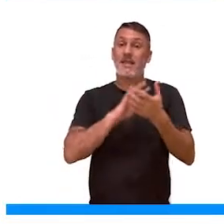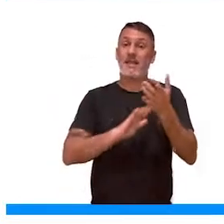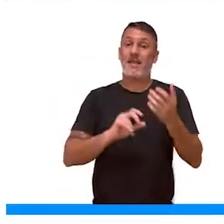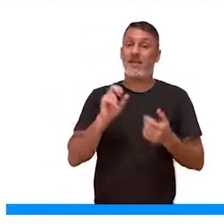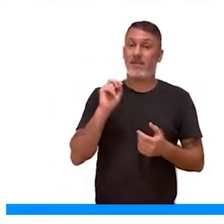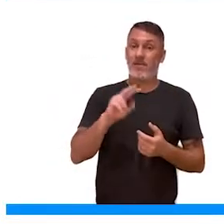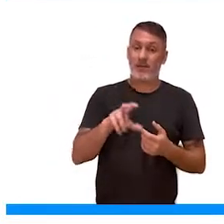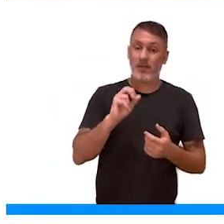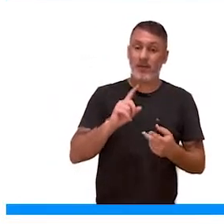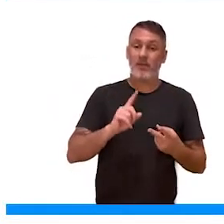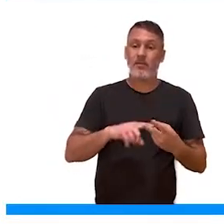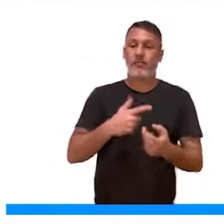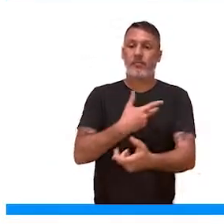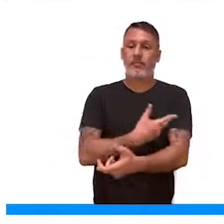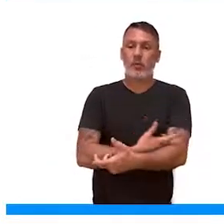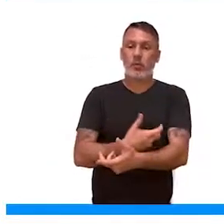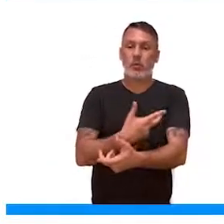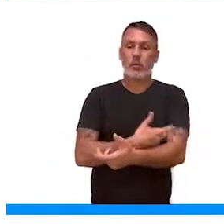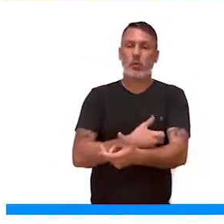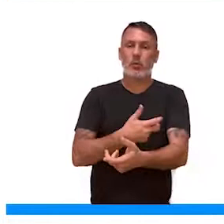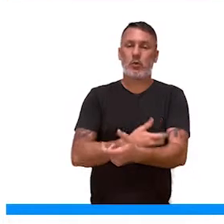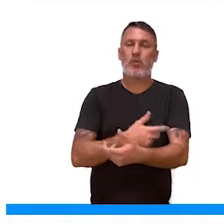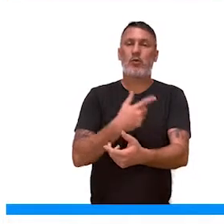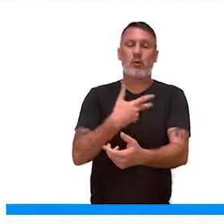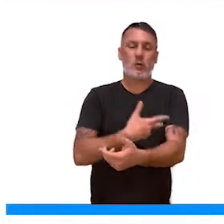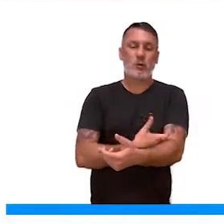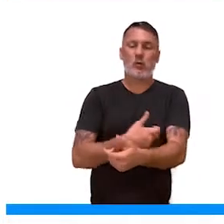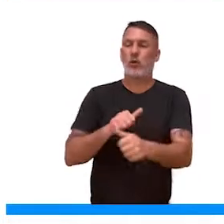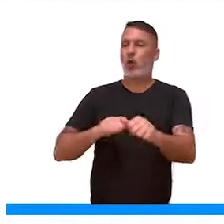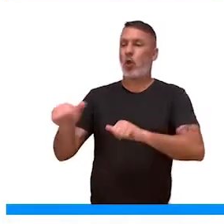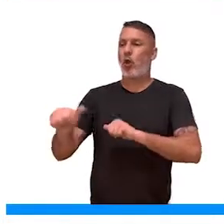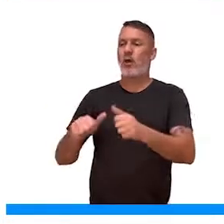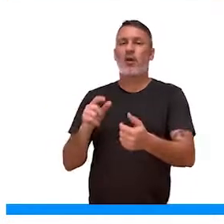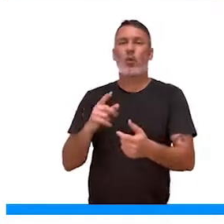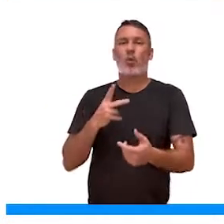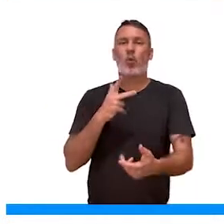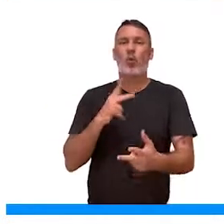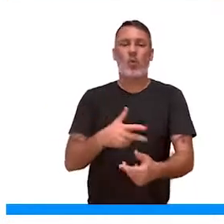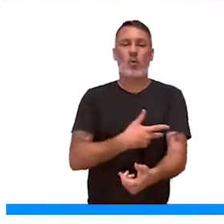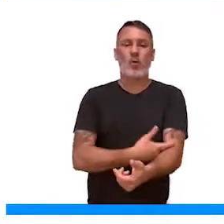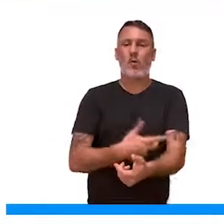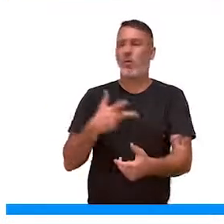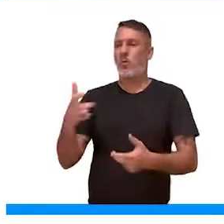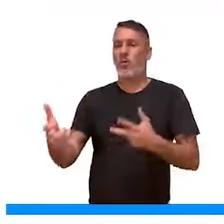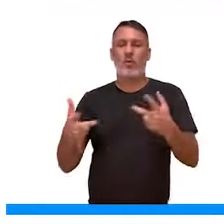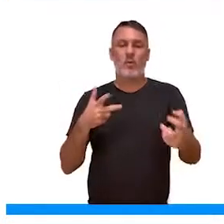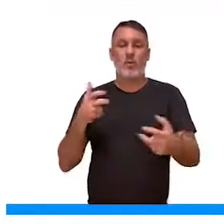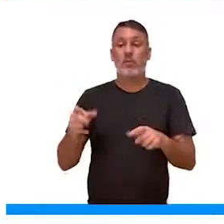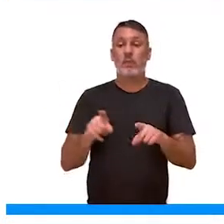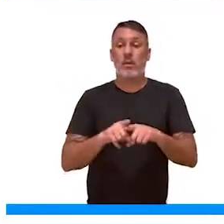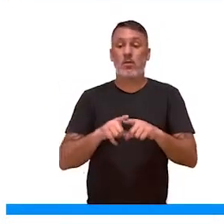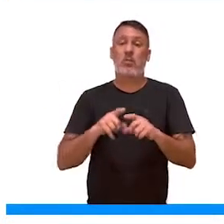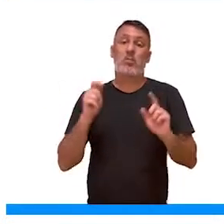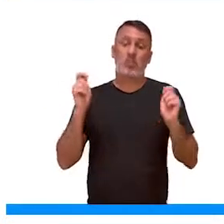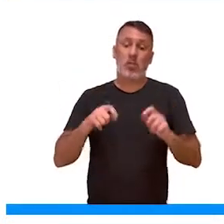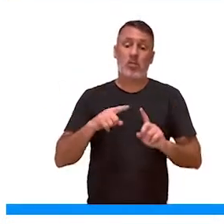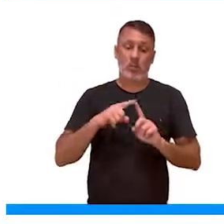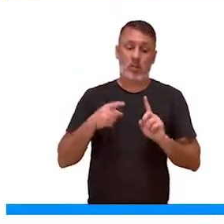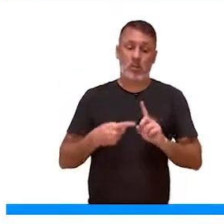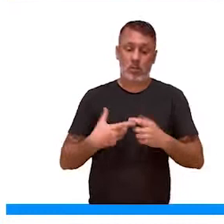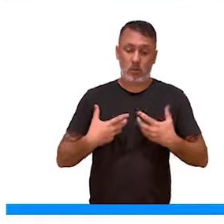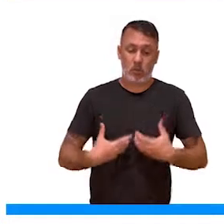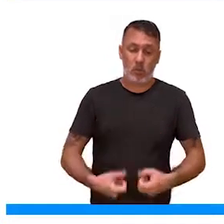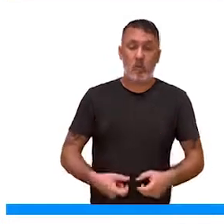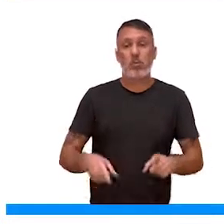sangue contaminado, uso de drogas injetáveis, né, compartilhamento de seringas, pode ser passado por via placentária